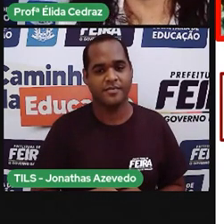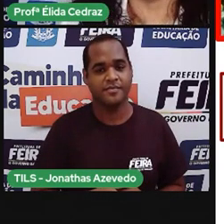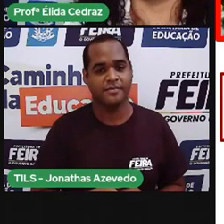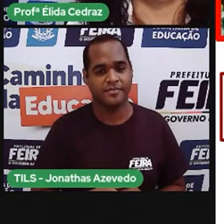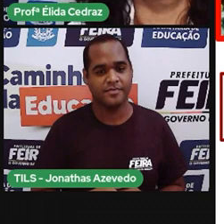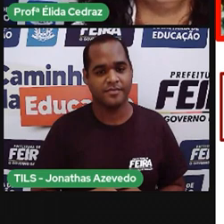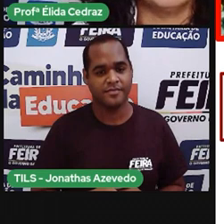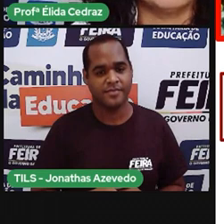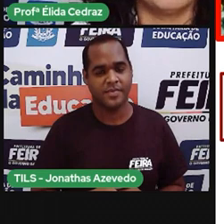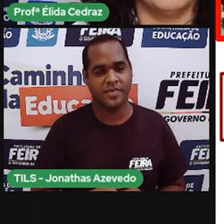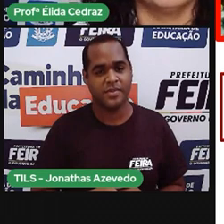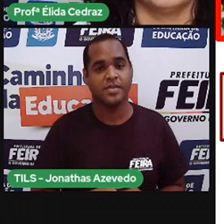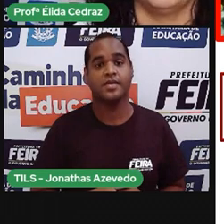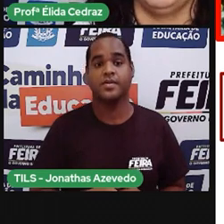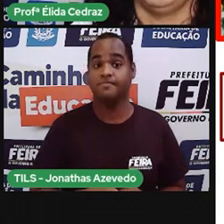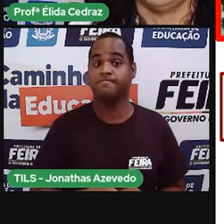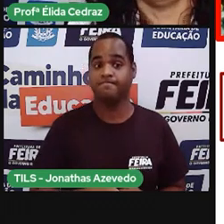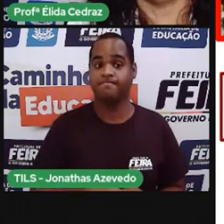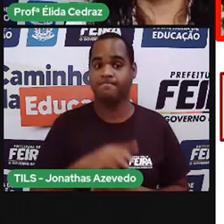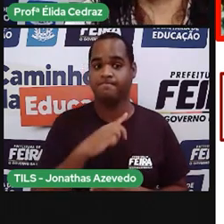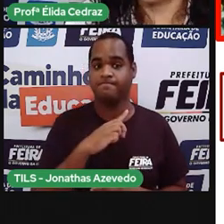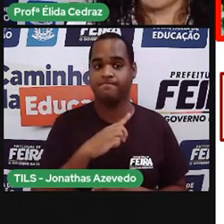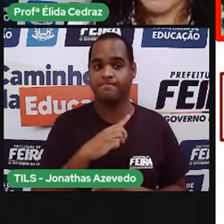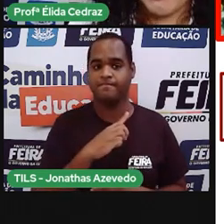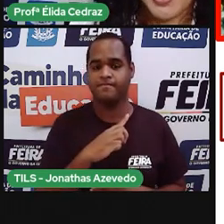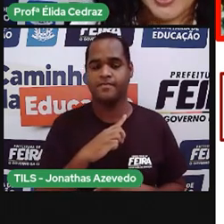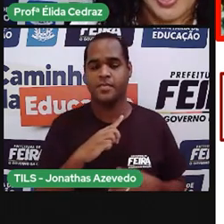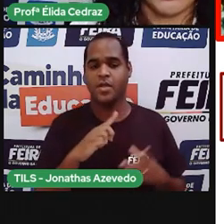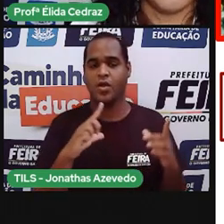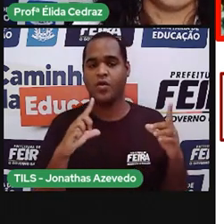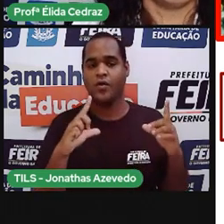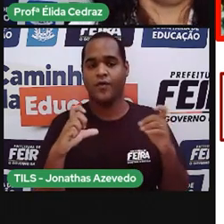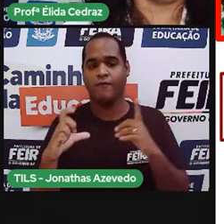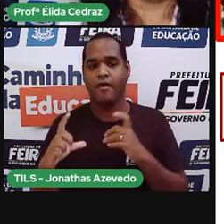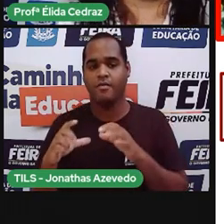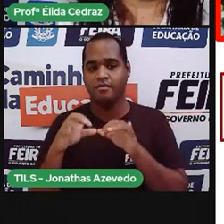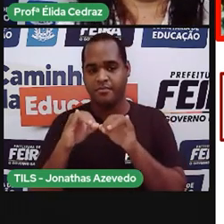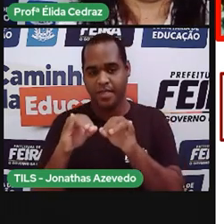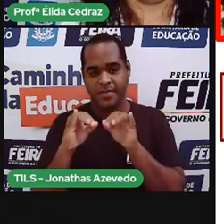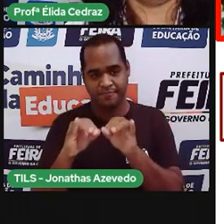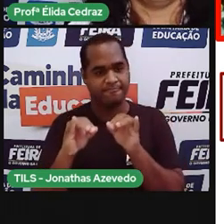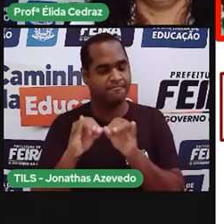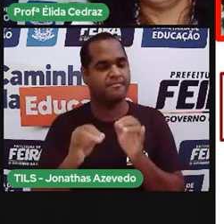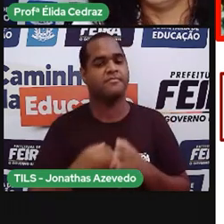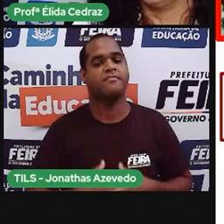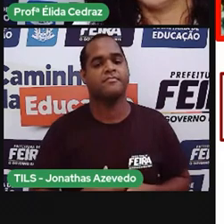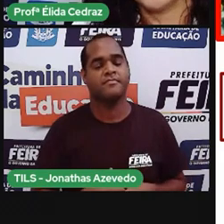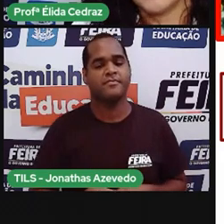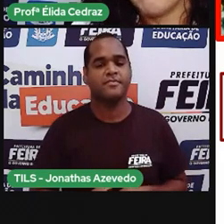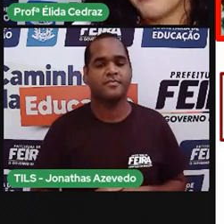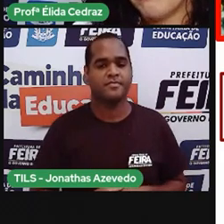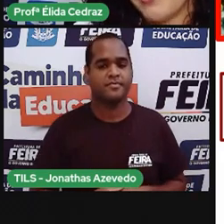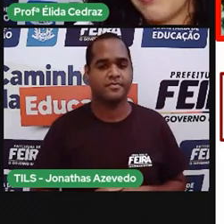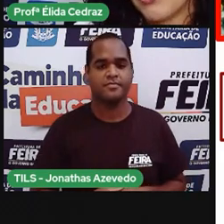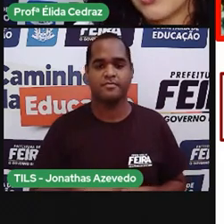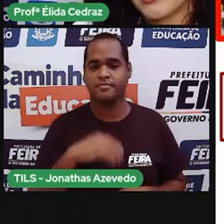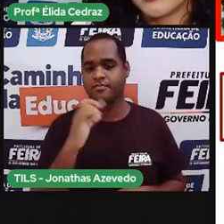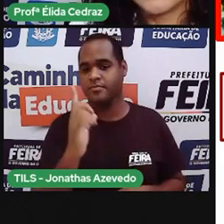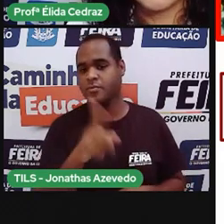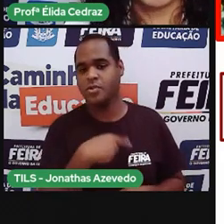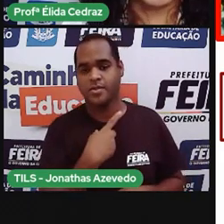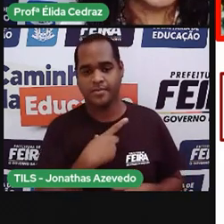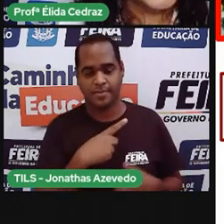E agora, umas fotos de dentro dos supermercados. Olha só, nós também